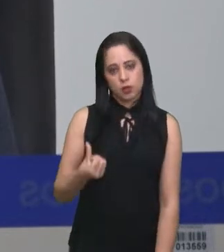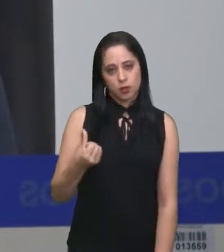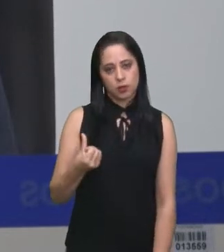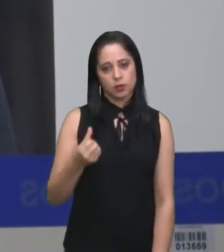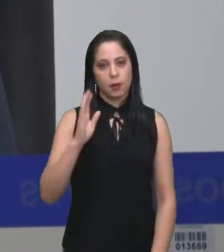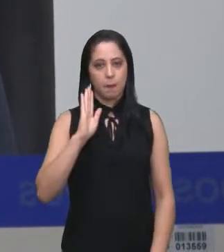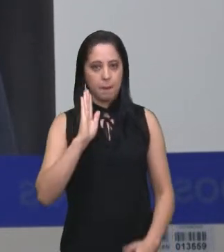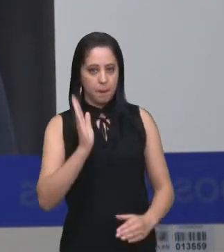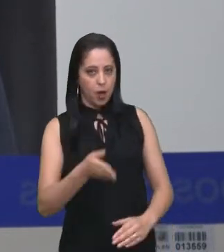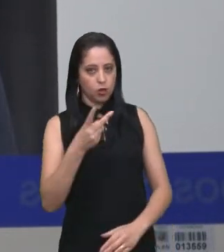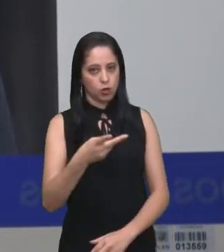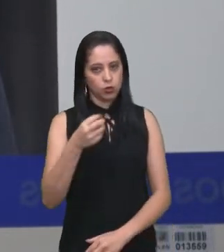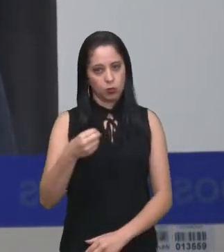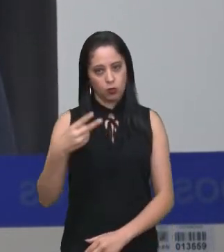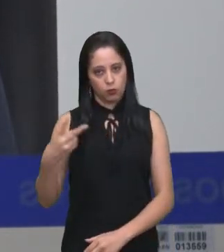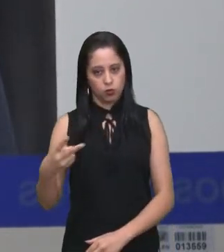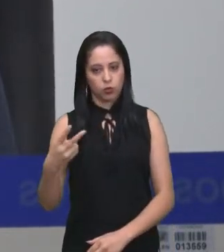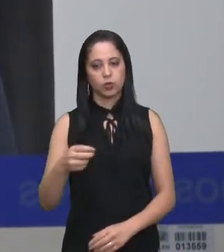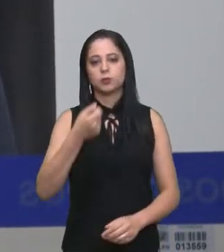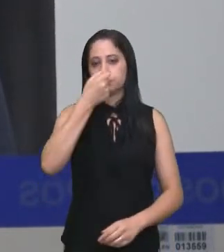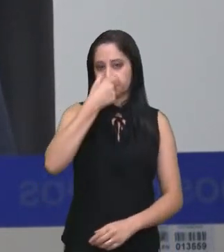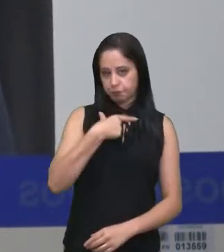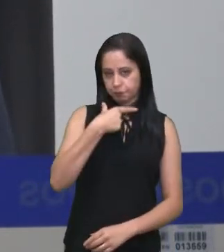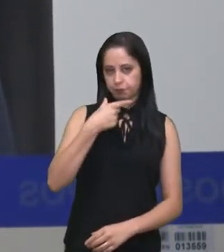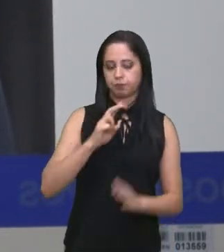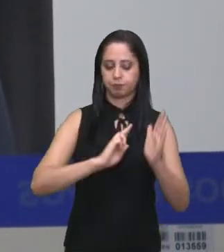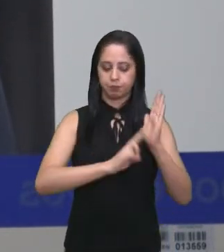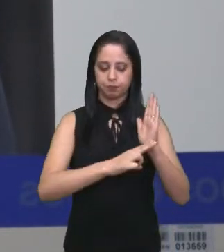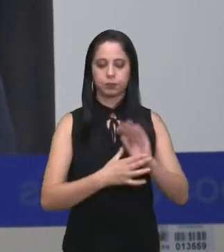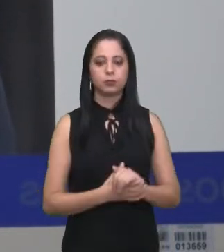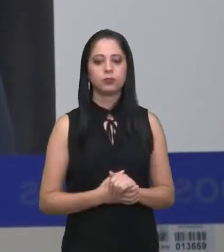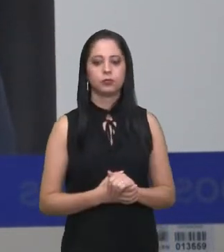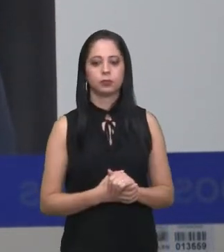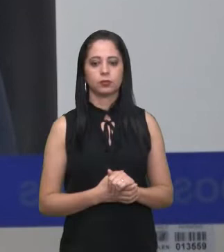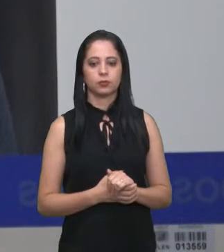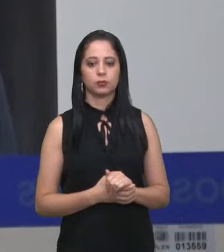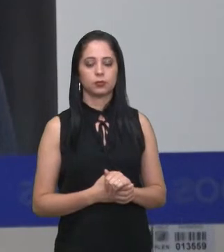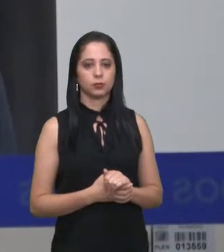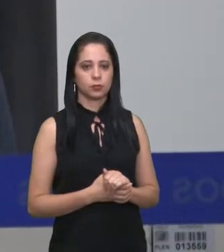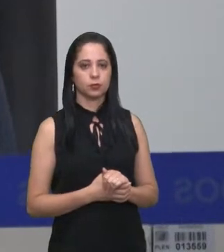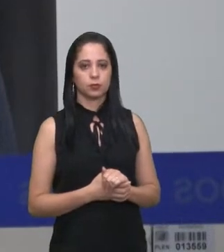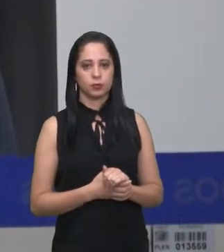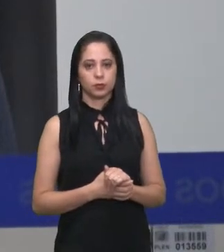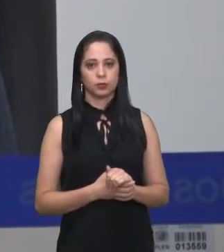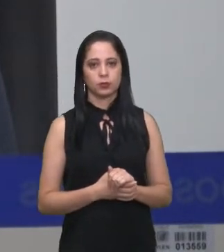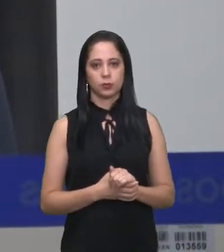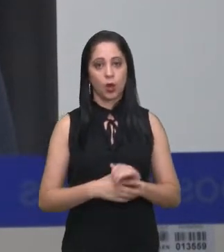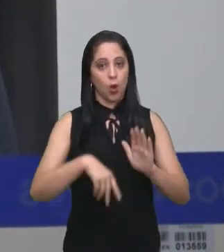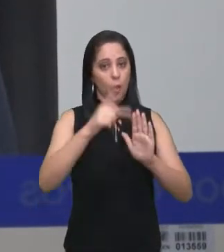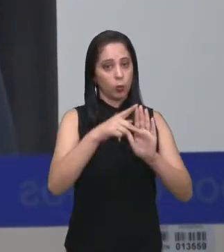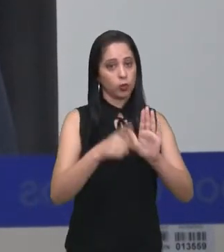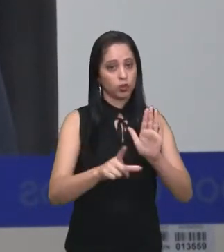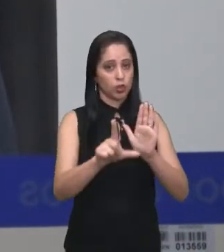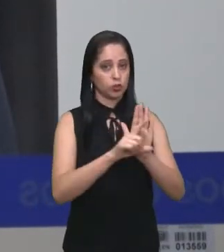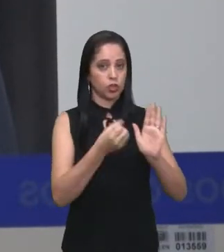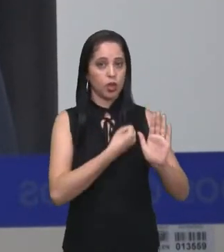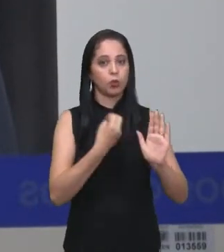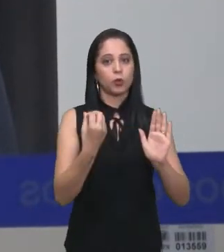66/2022, de autoria do vereador Roberto do Eleven. Altera a emenda e o artigo 1º do projeto de lei número